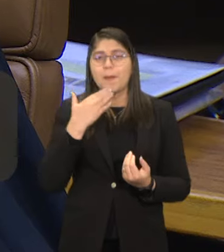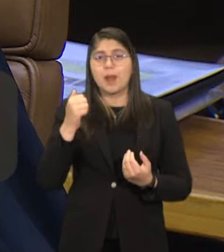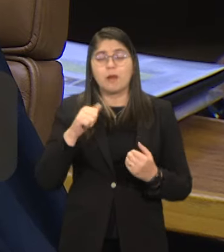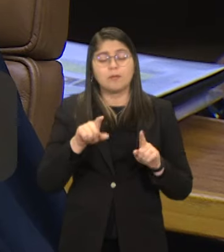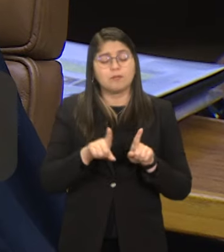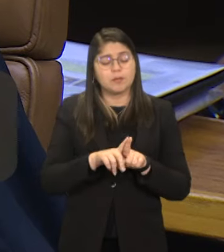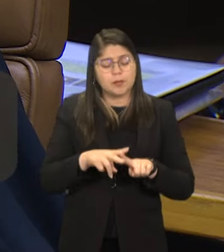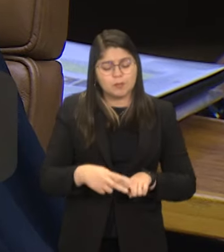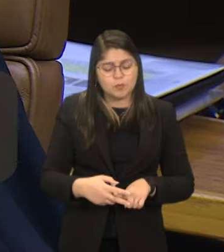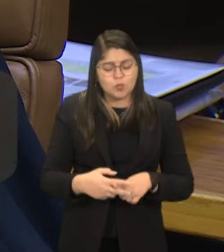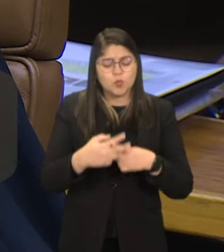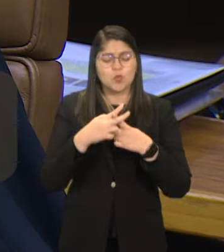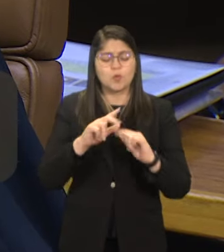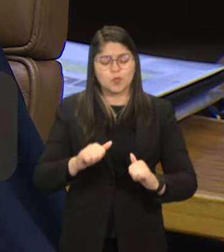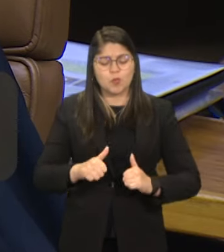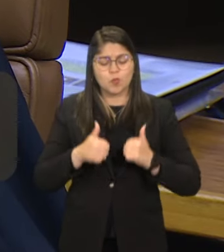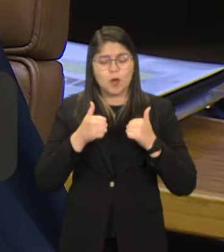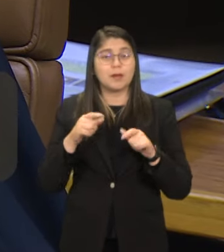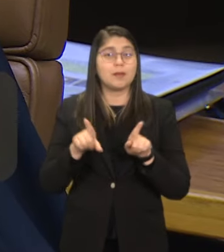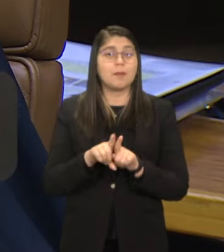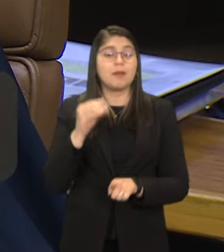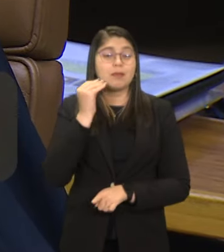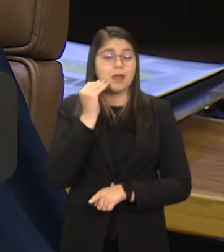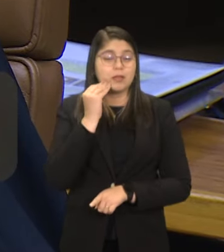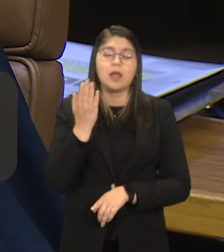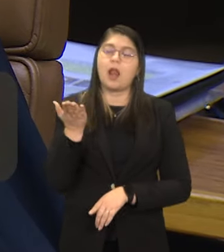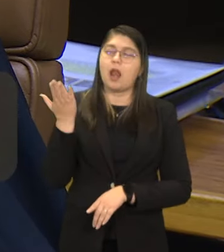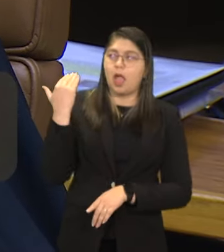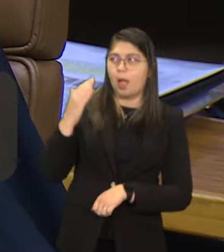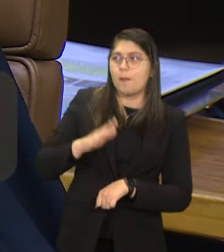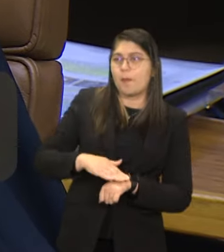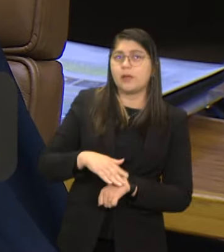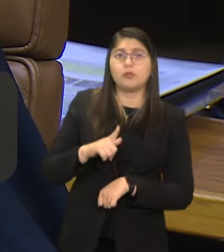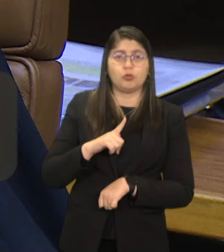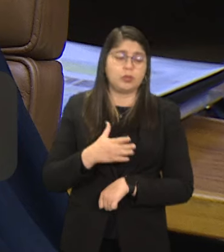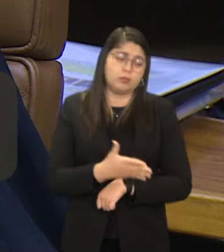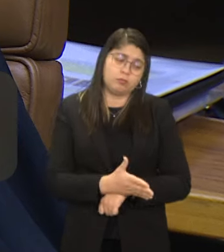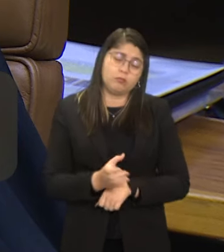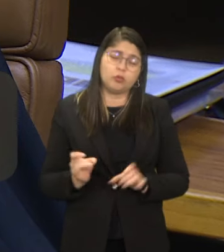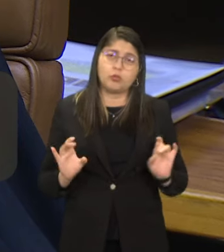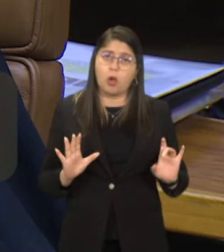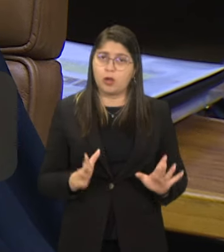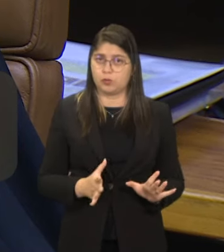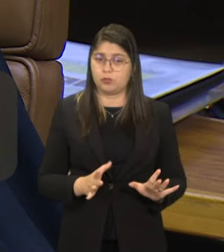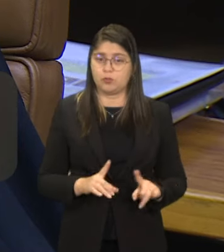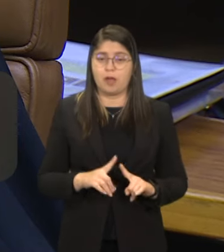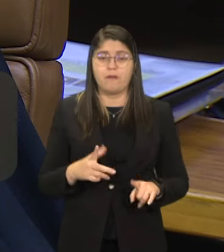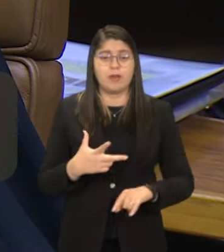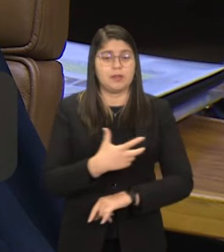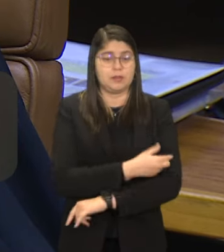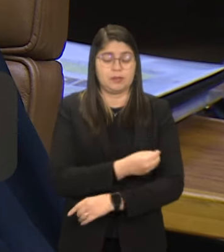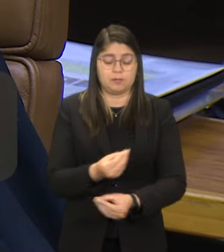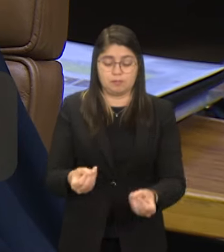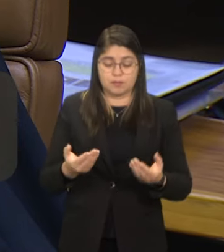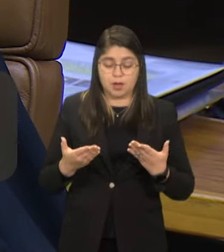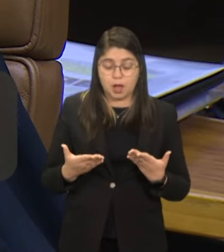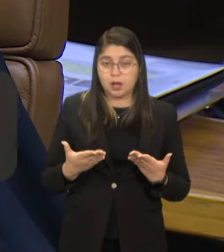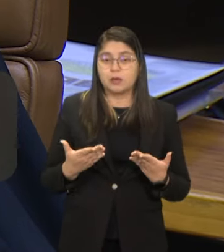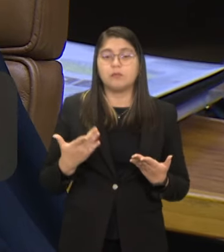porque naquele momento, de fato, é o que tínhamos em nossas mãos. A vacina veio para tentar